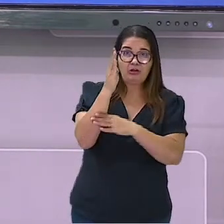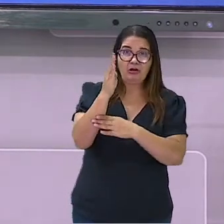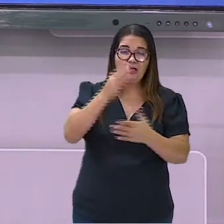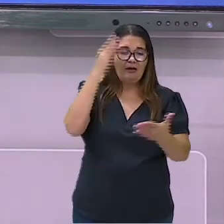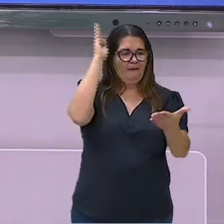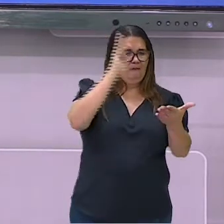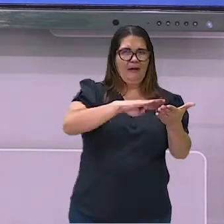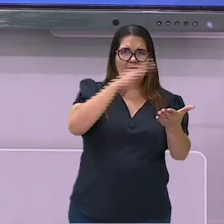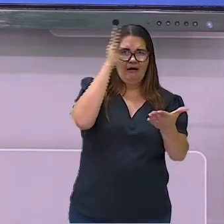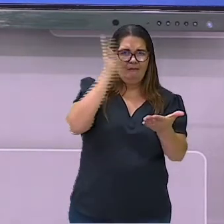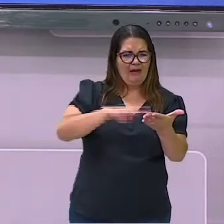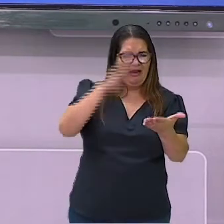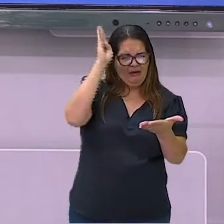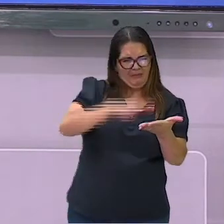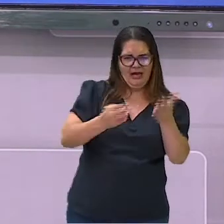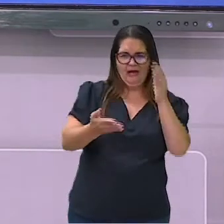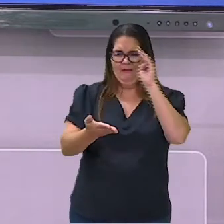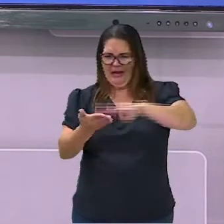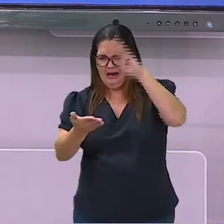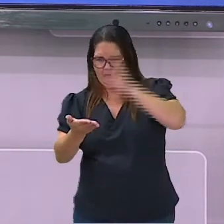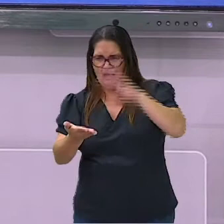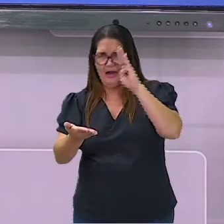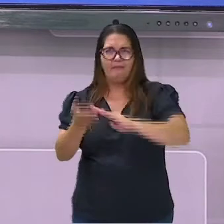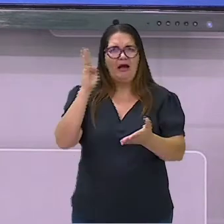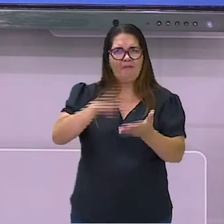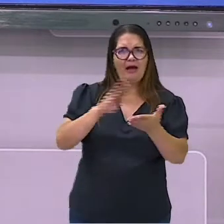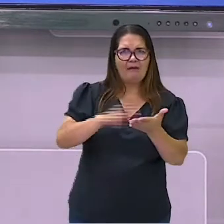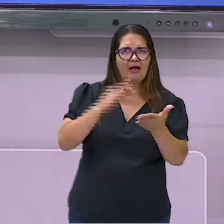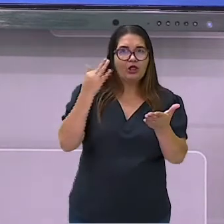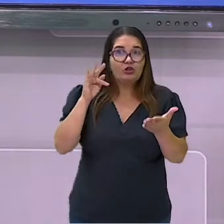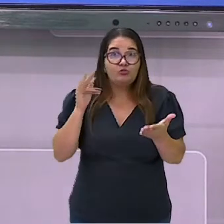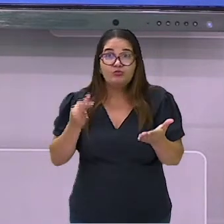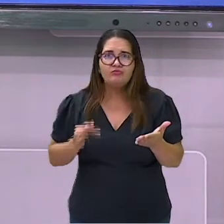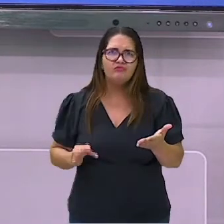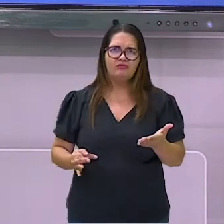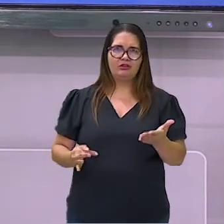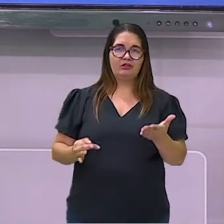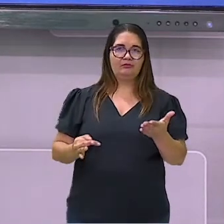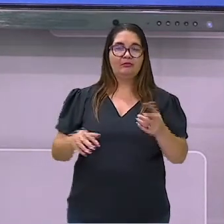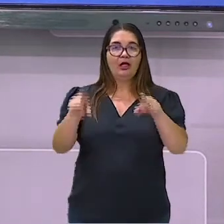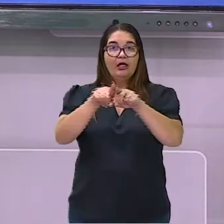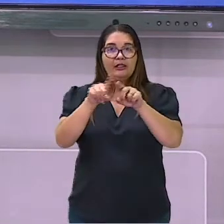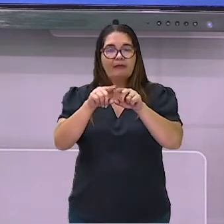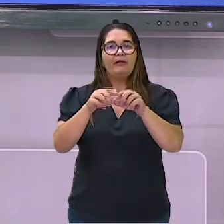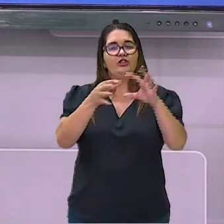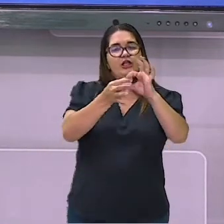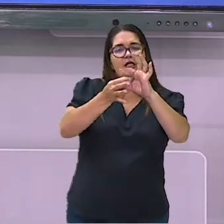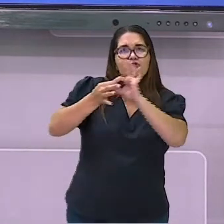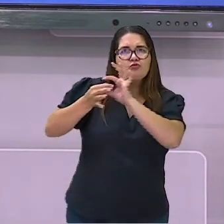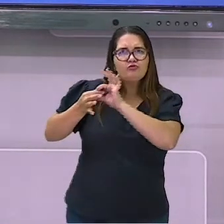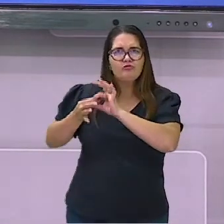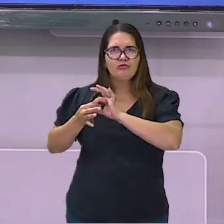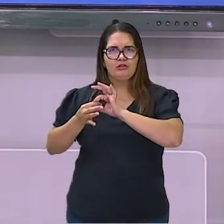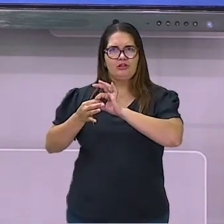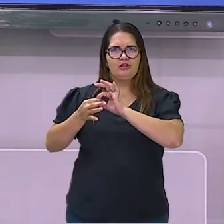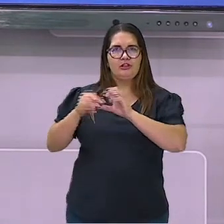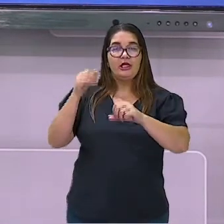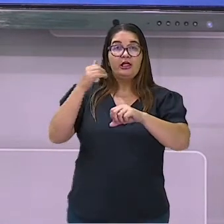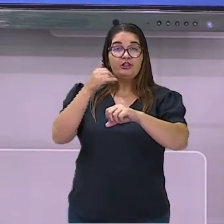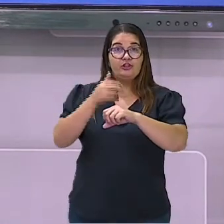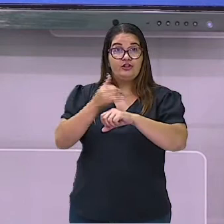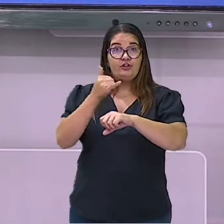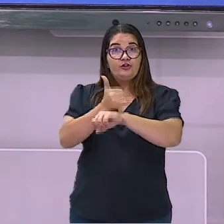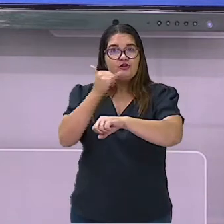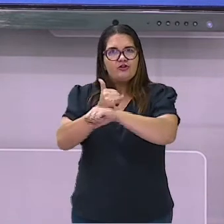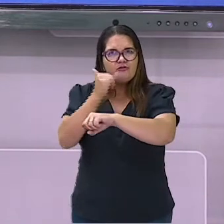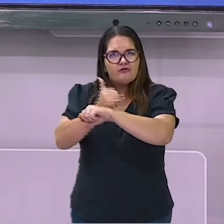dos escravos utilizaram de diversos métodos de resistência, como ações organizadas e também práticas